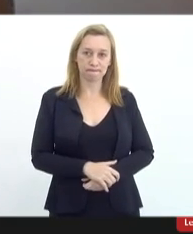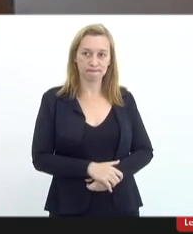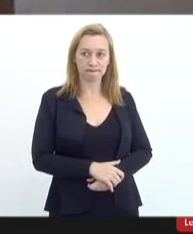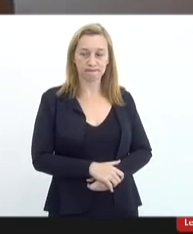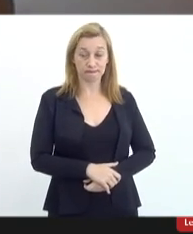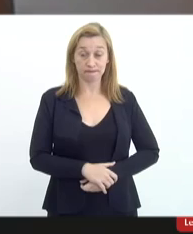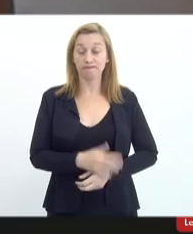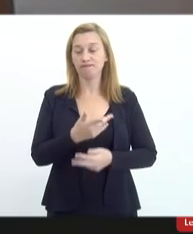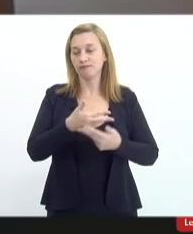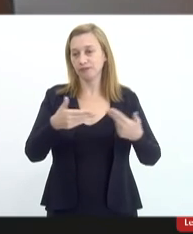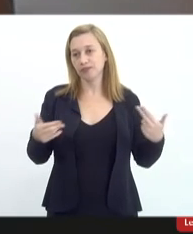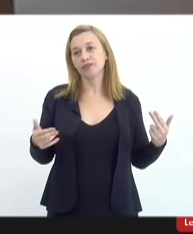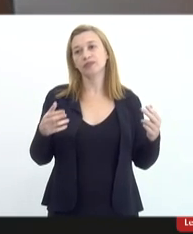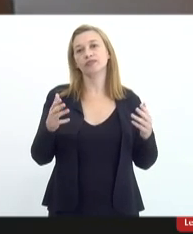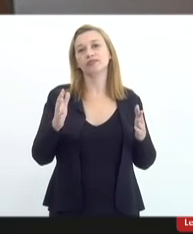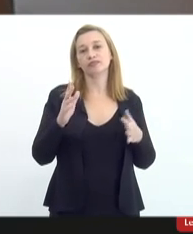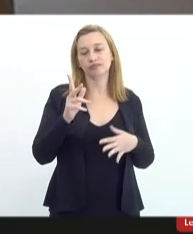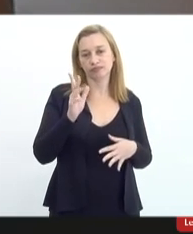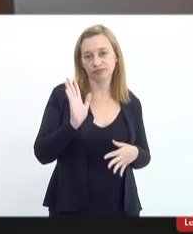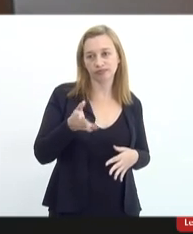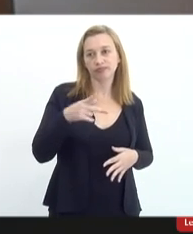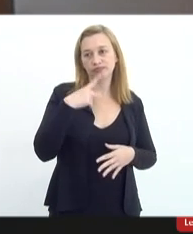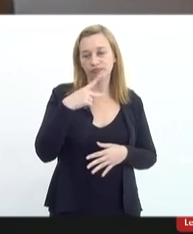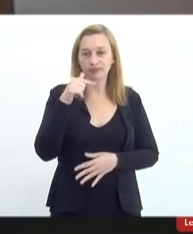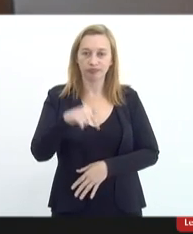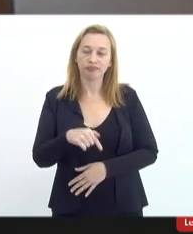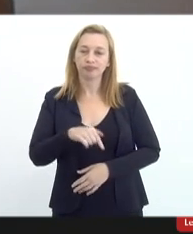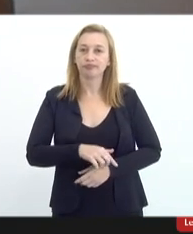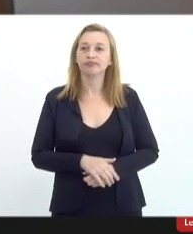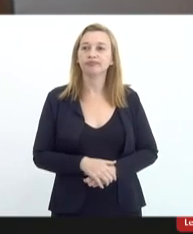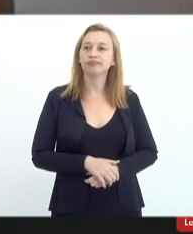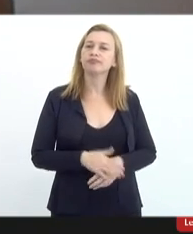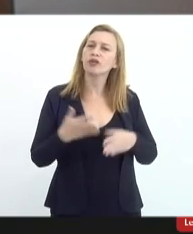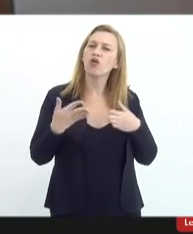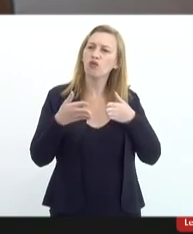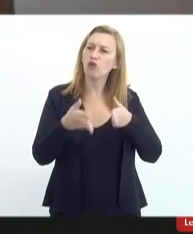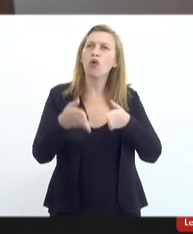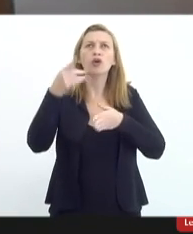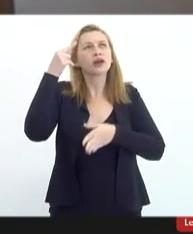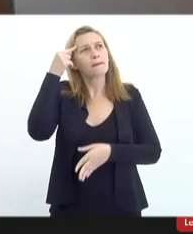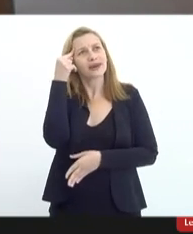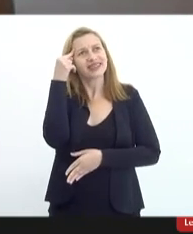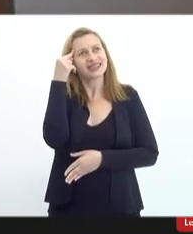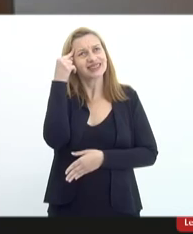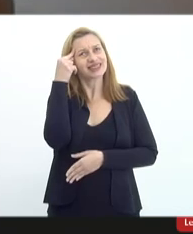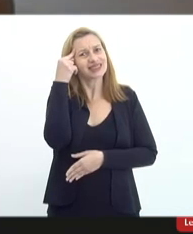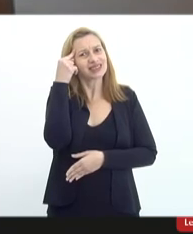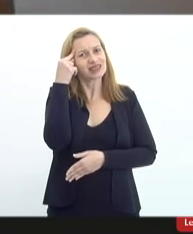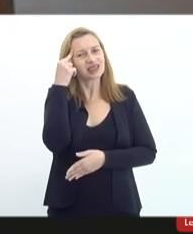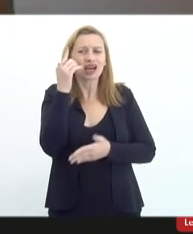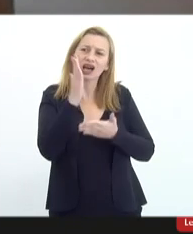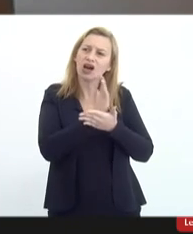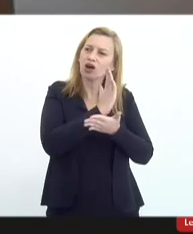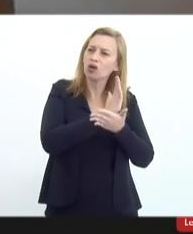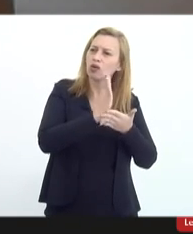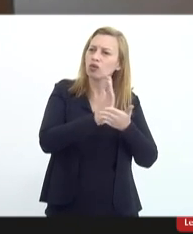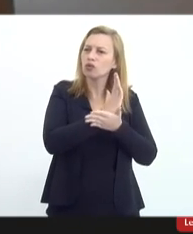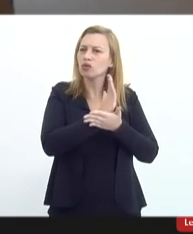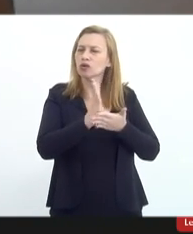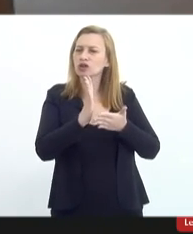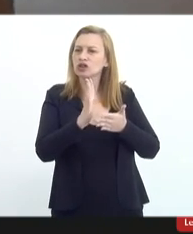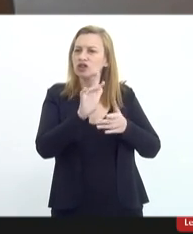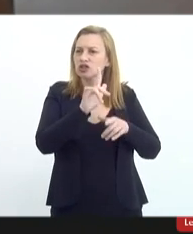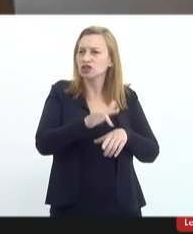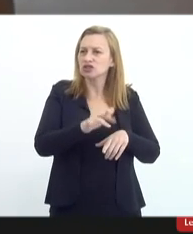as tantas que já me antecederam e que vão me suceder aqui também, focada em pensar algumas dinâmicas que envolvem a